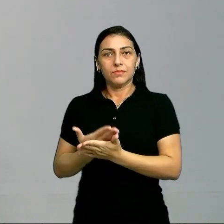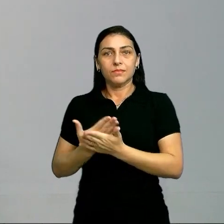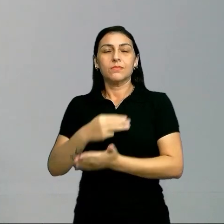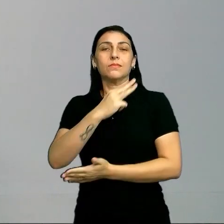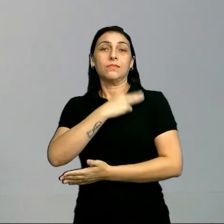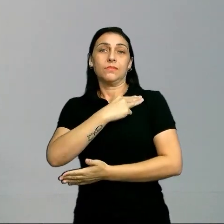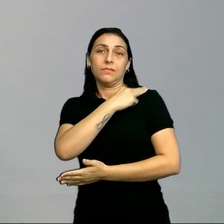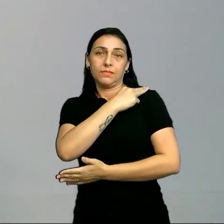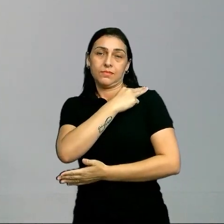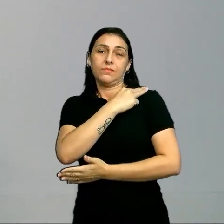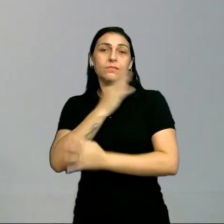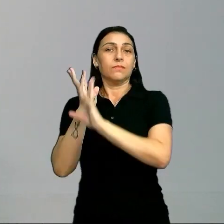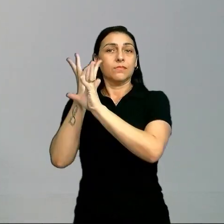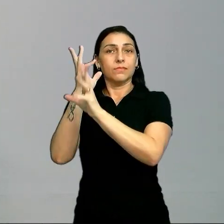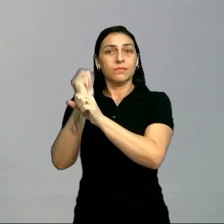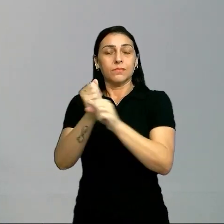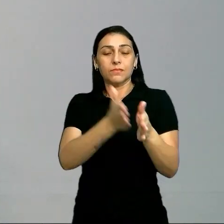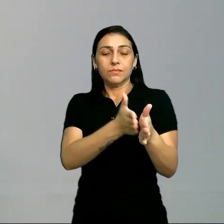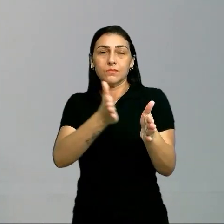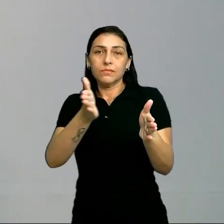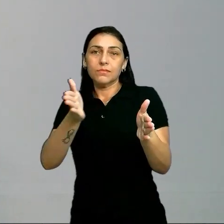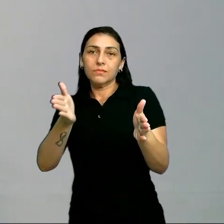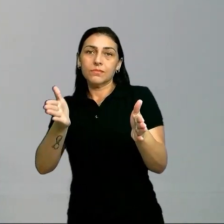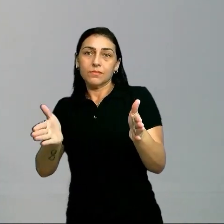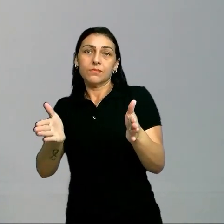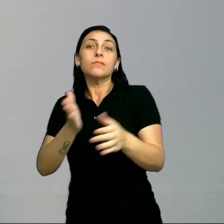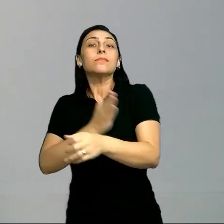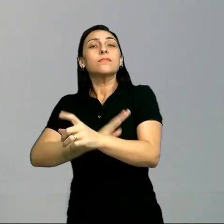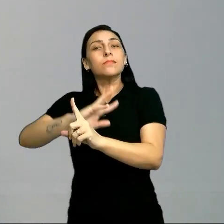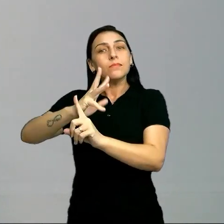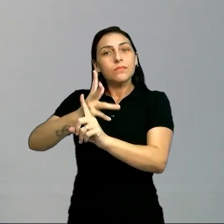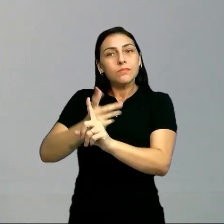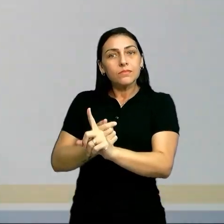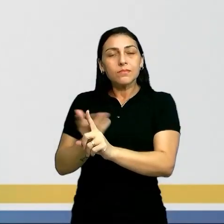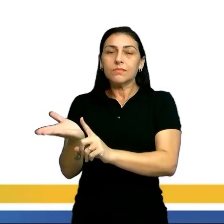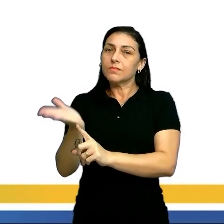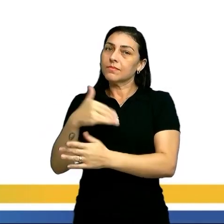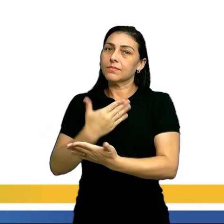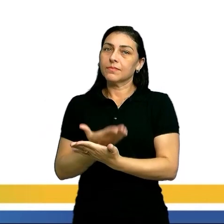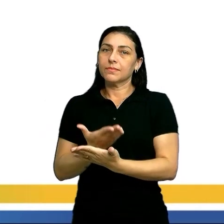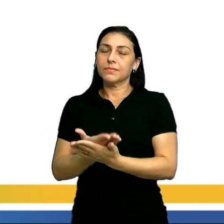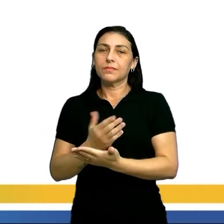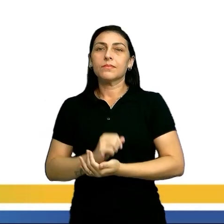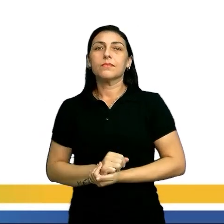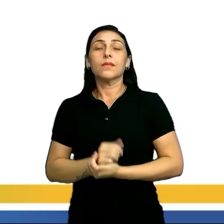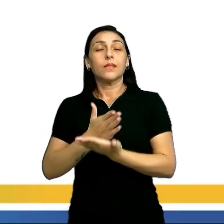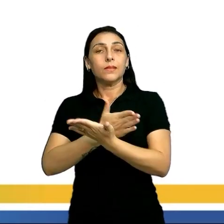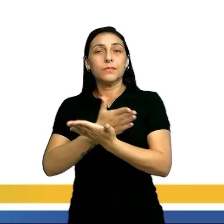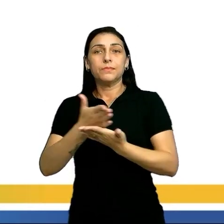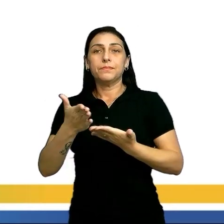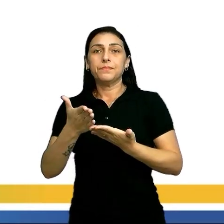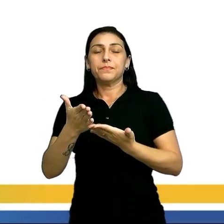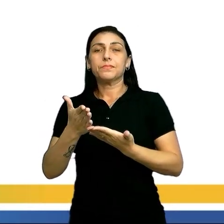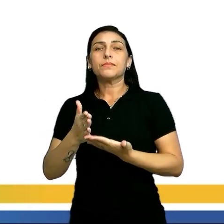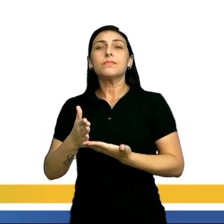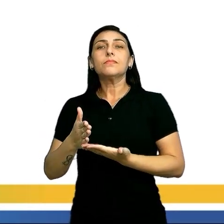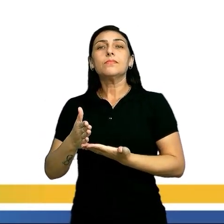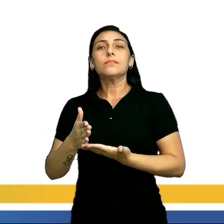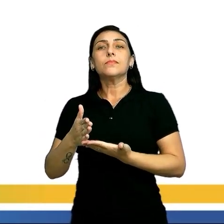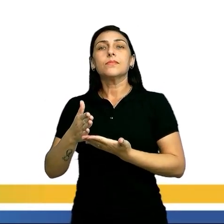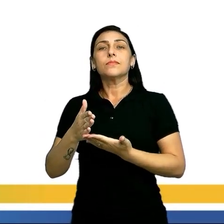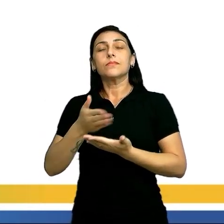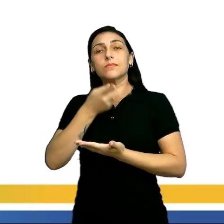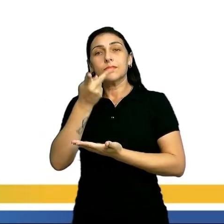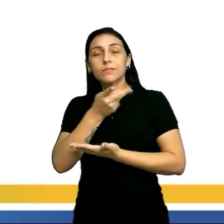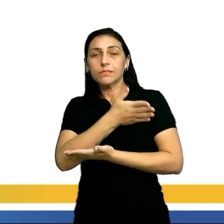ensino médio, vamos revisar os períodos da história da arte. Vamos à nossa aula? Para começar, eu gostaria de